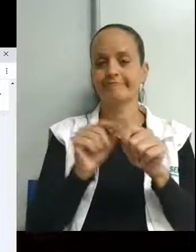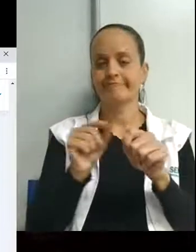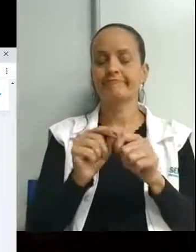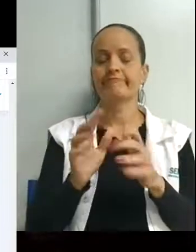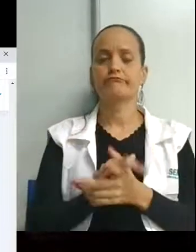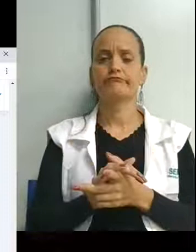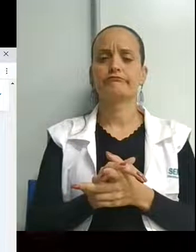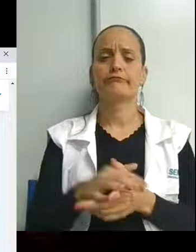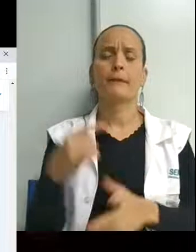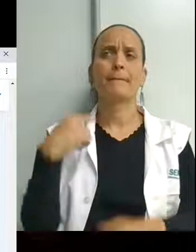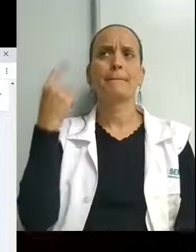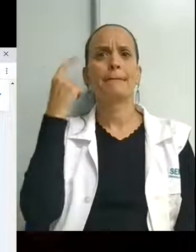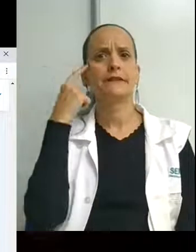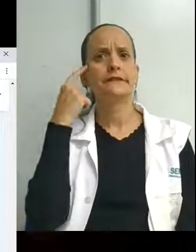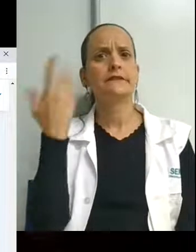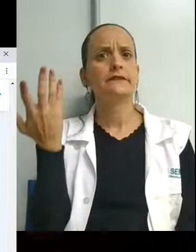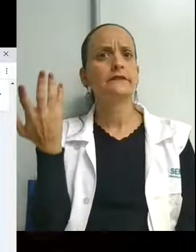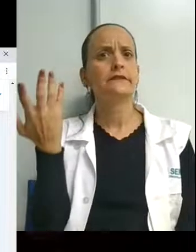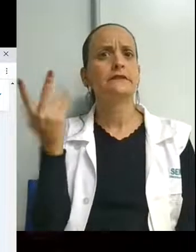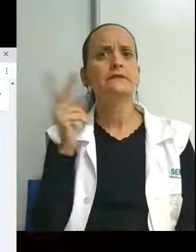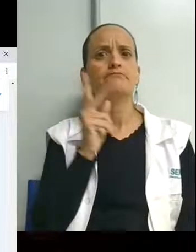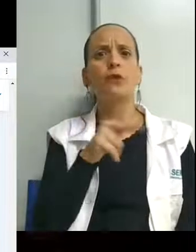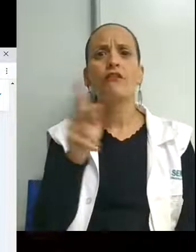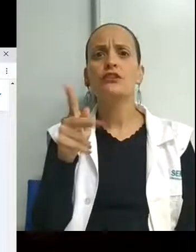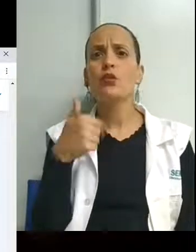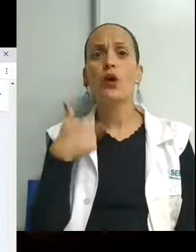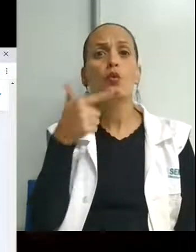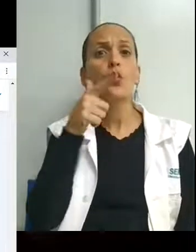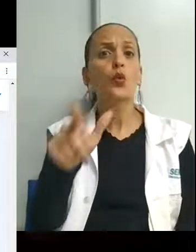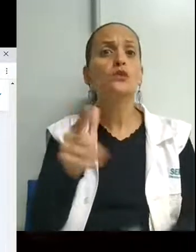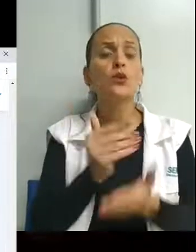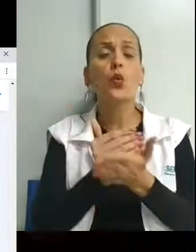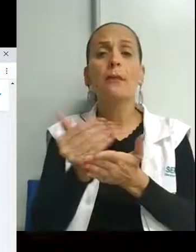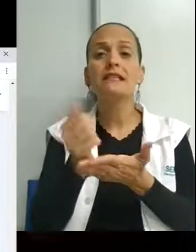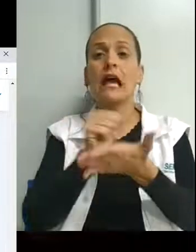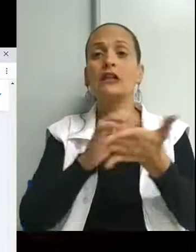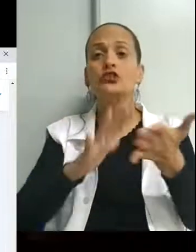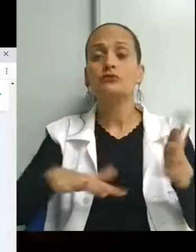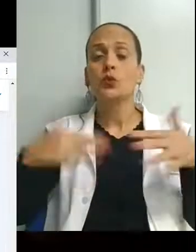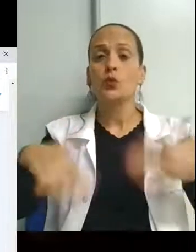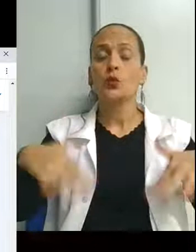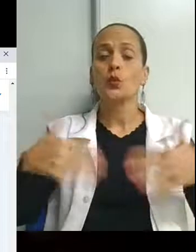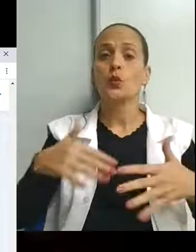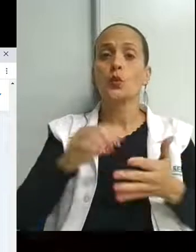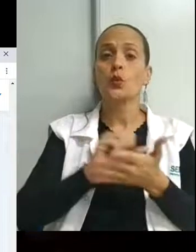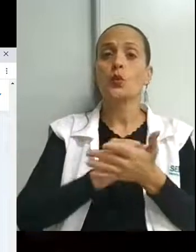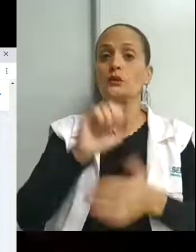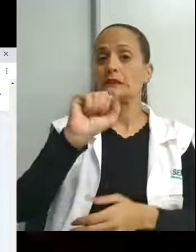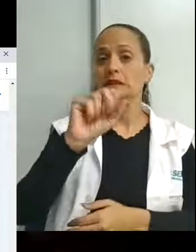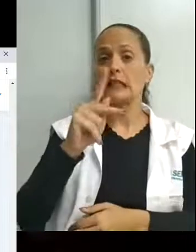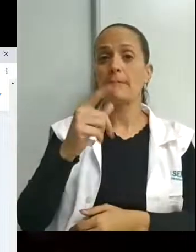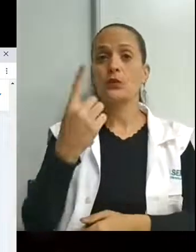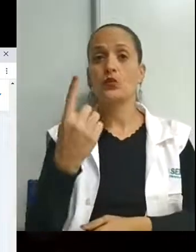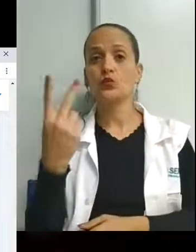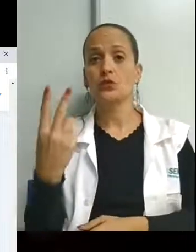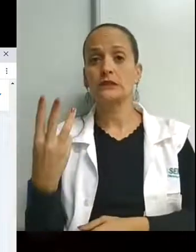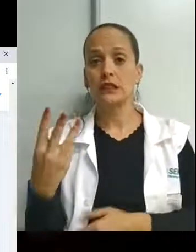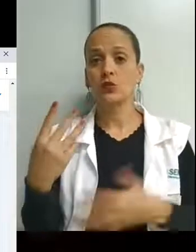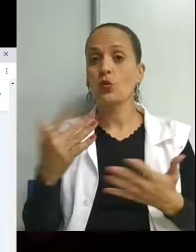Professor, eu não consigo nem começar, né, as atividades, nem a SAP 1, nem a SAP 2. O que que eu faço? Você vem aqui,